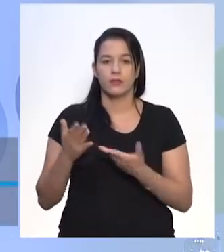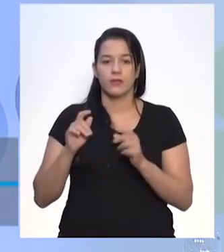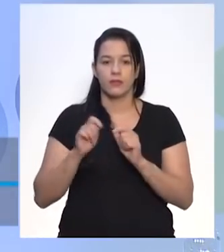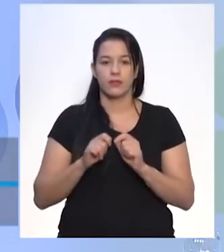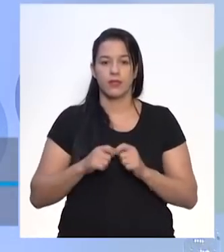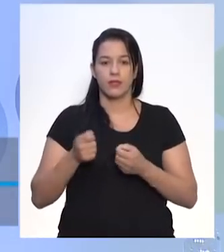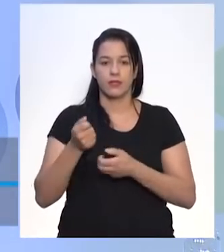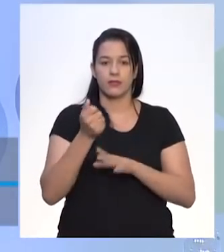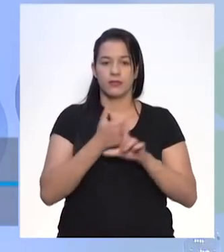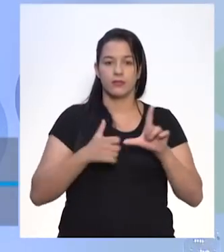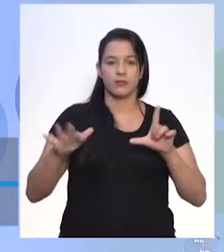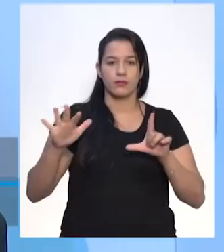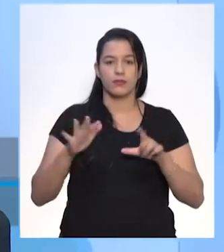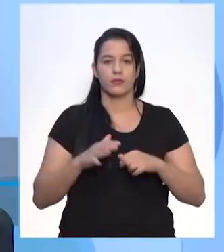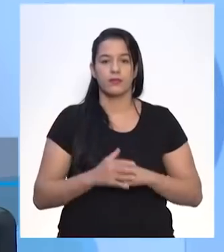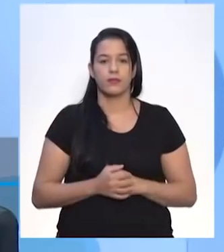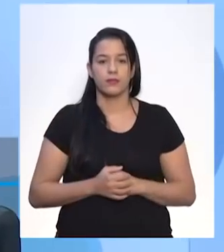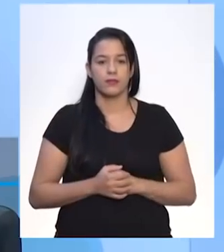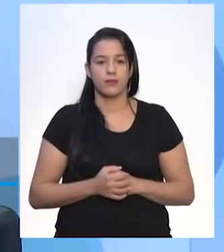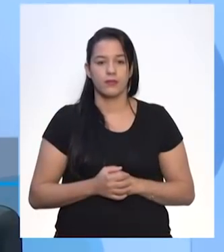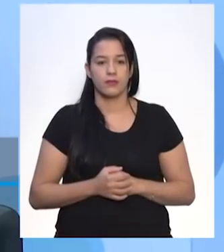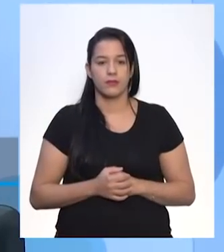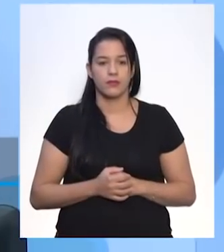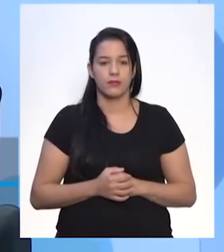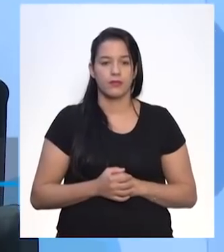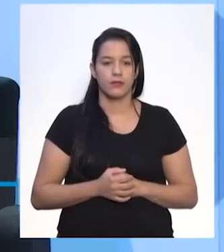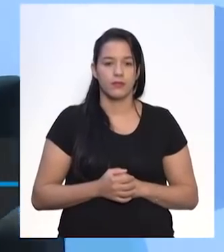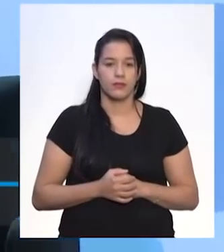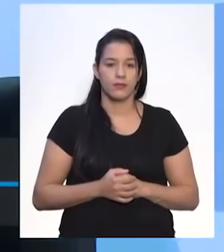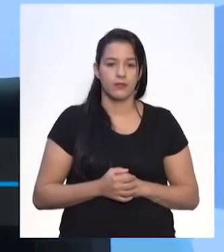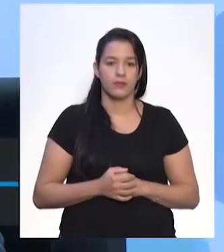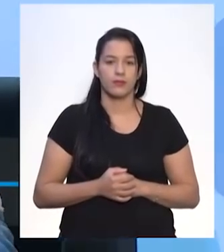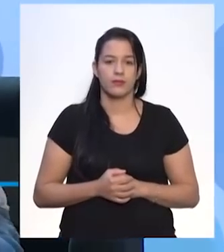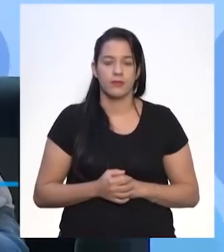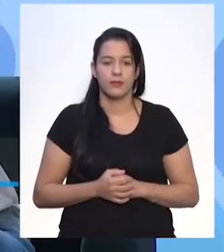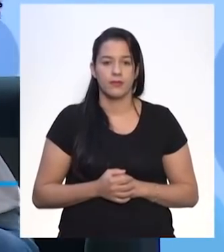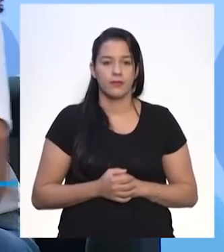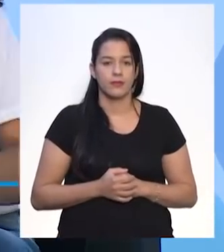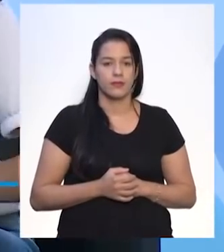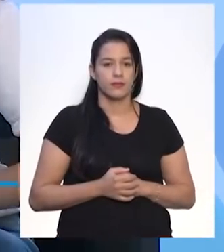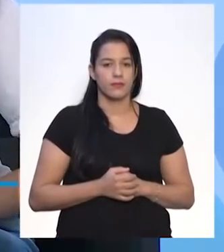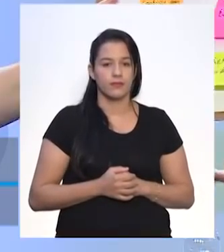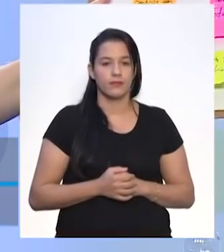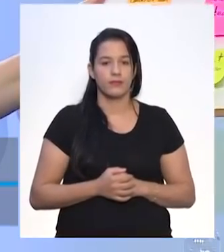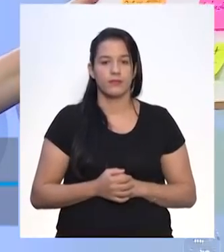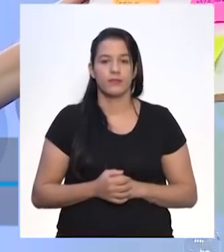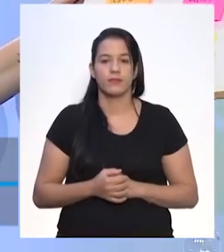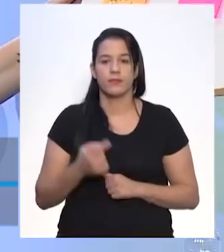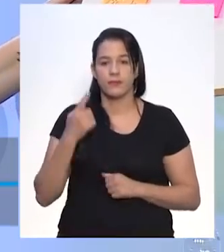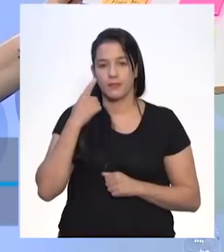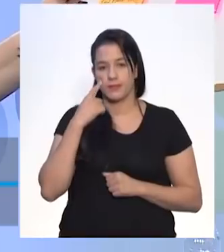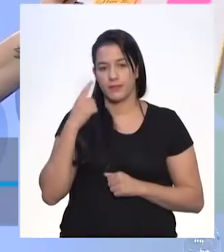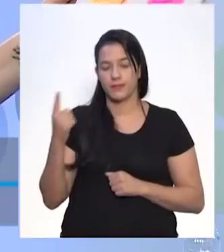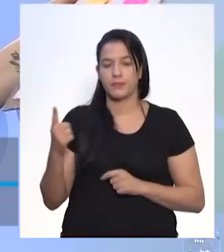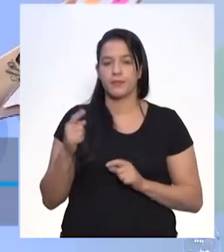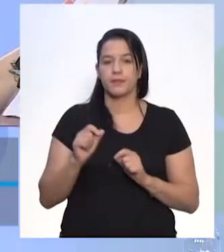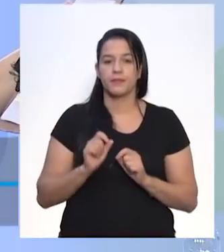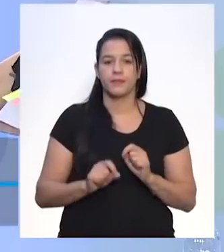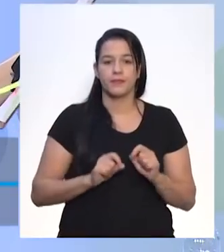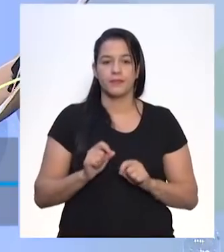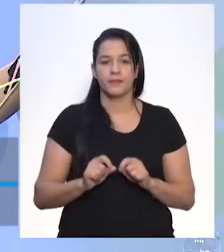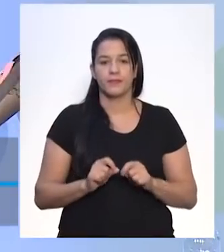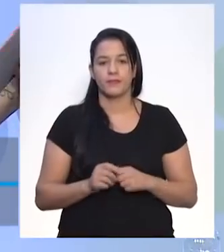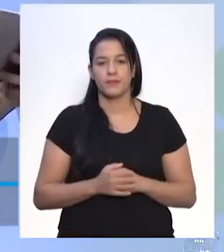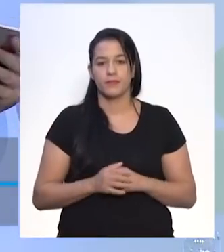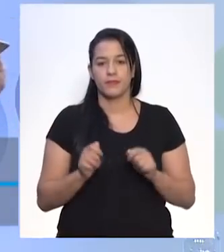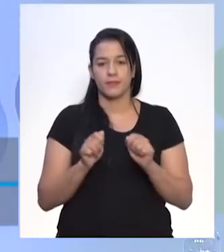pode compartilhar? Pode. Então, vamos lá, bonita. A gente tem aqui, ó. Duda, o que